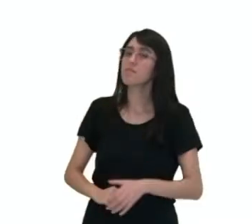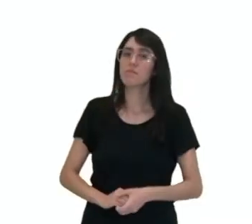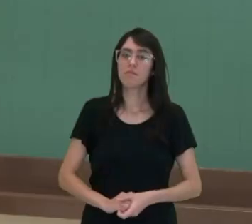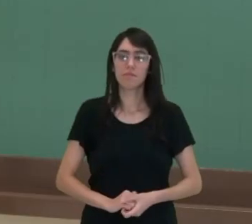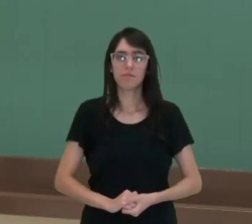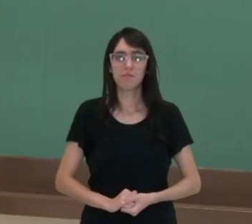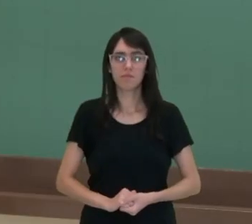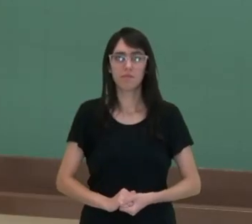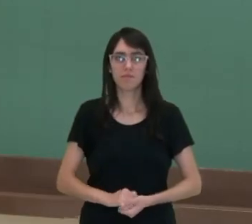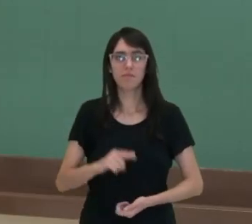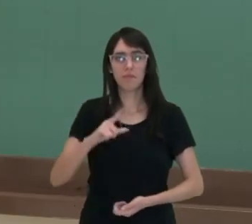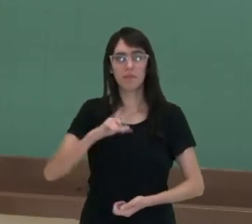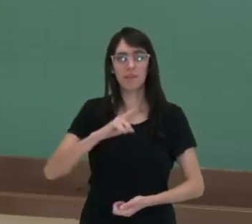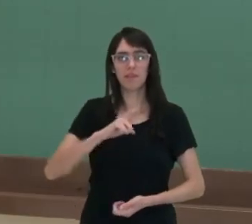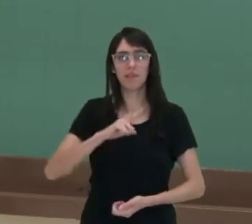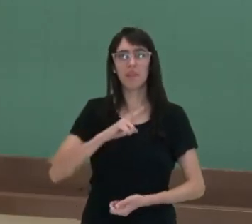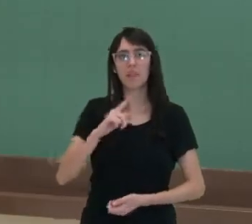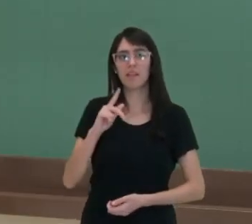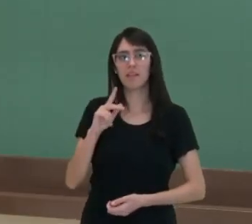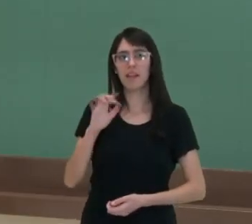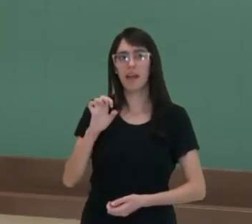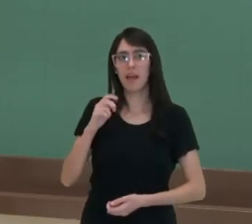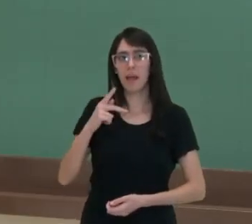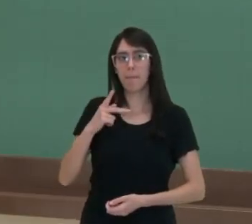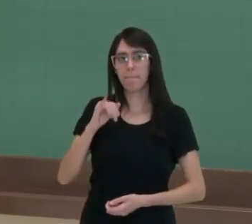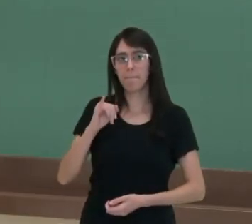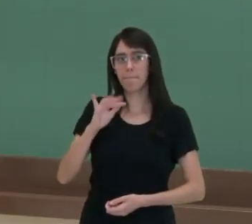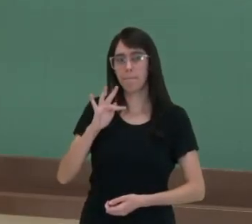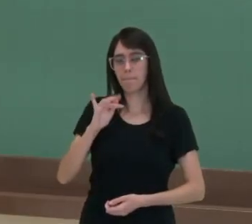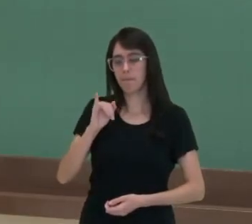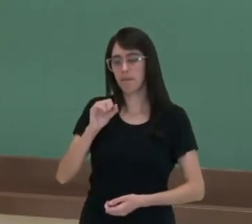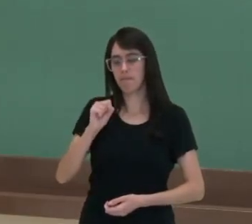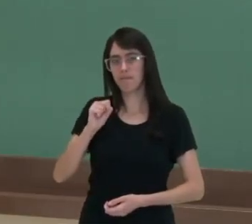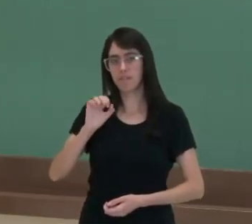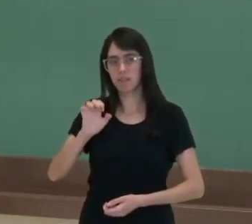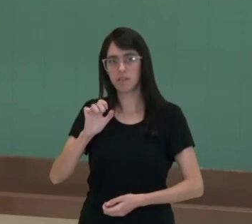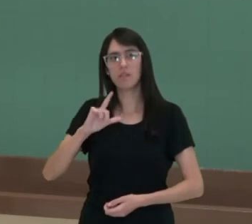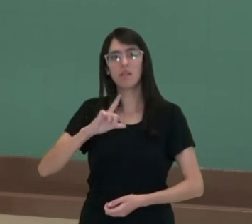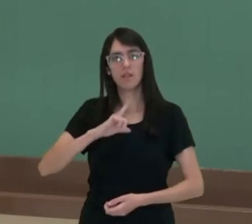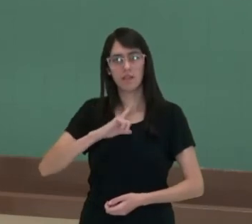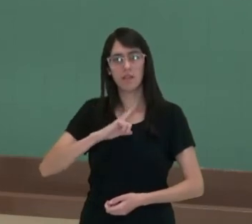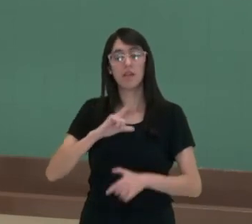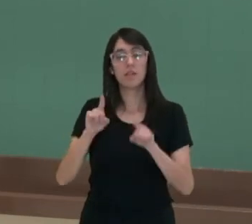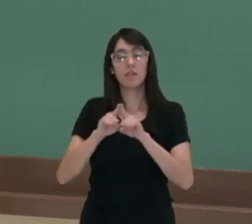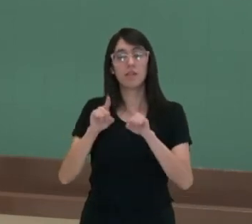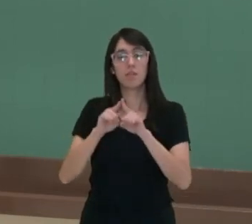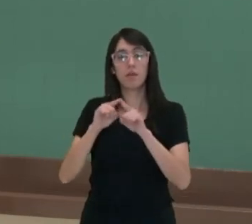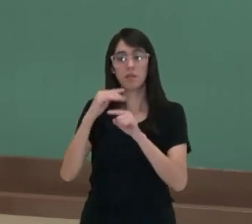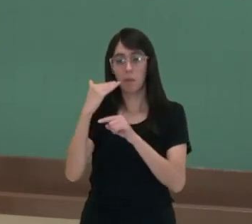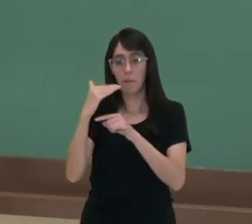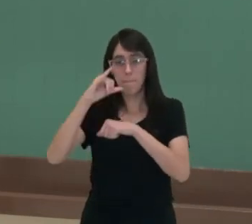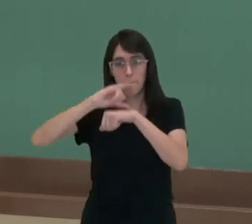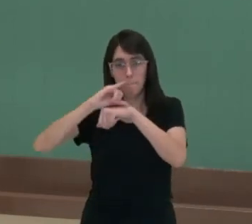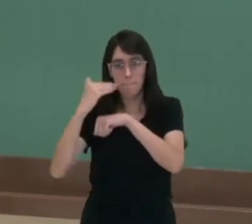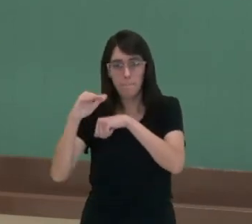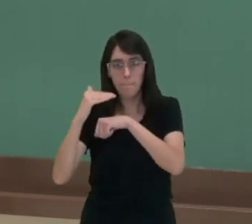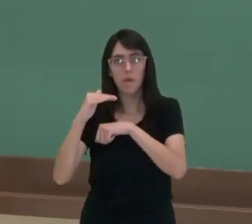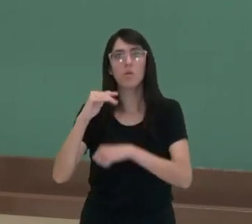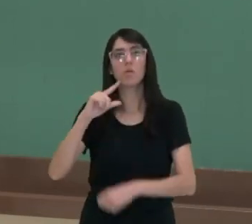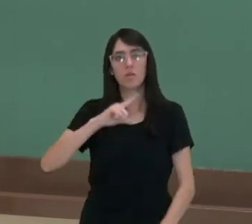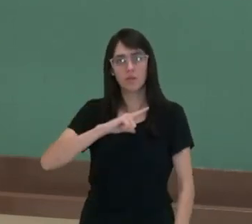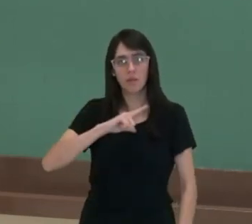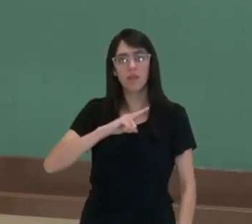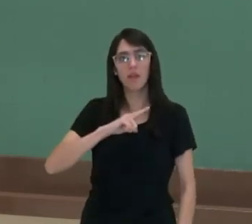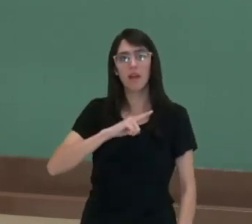Tem a epífise, que é a parte superior do osso, então tem em cima e embaixo, e no meio a gente tem a diáfise, que é onde o osso vai